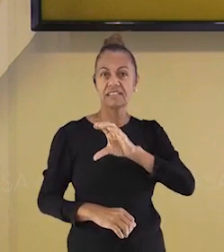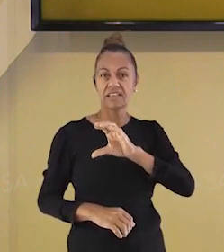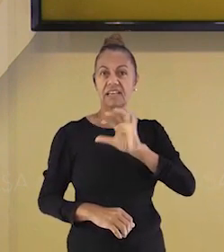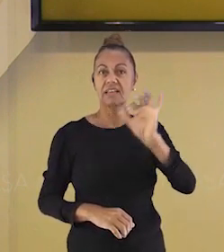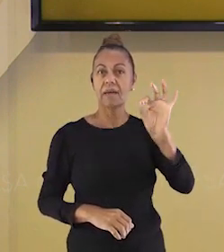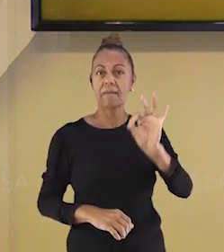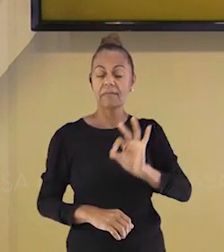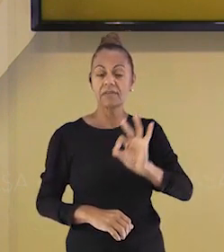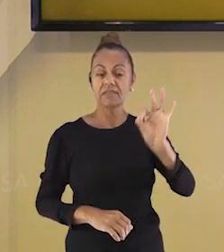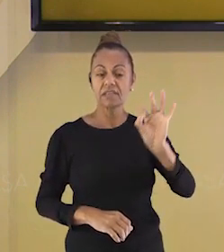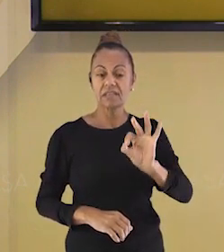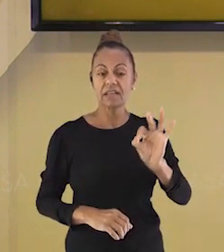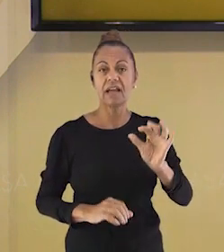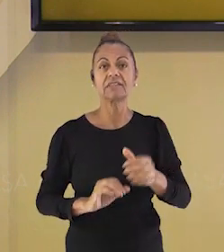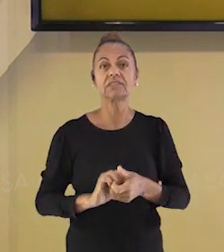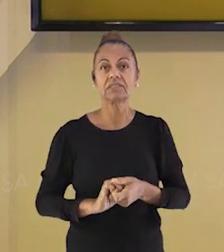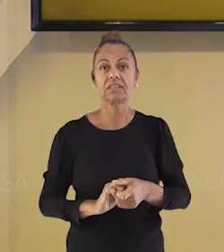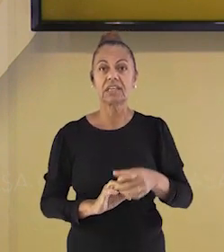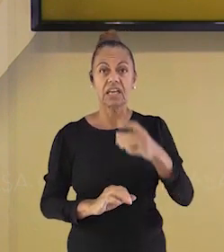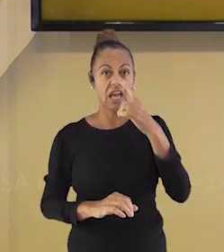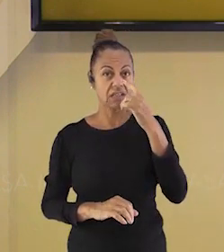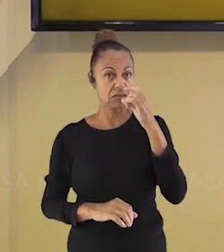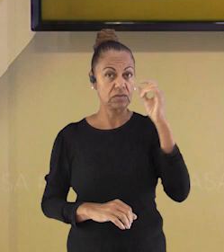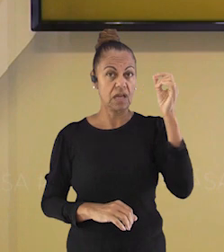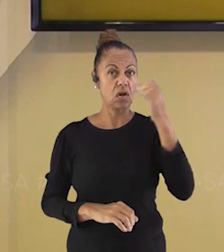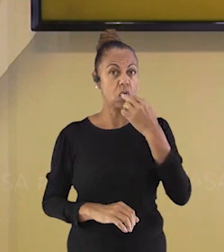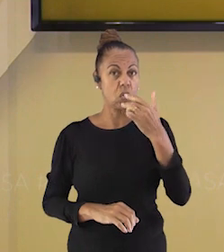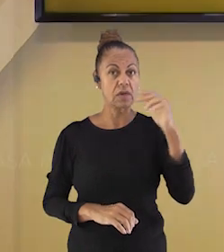21,8%, essa porcentagem em azul.